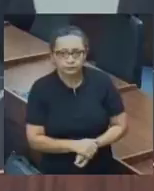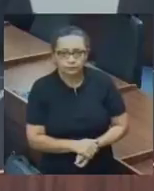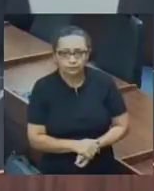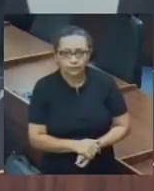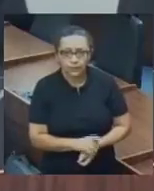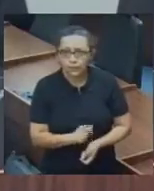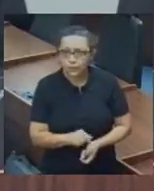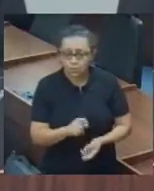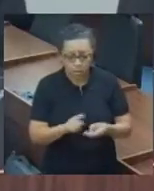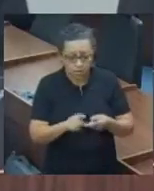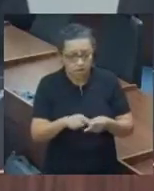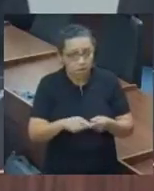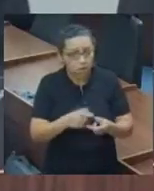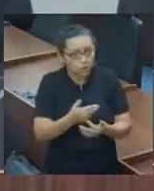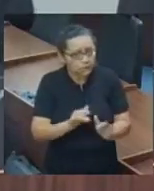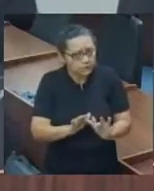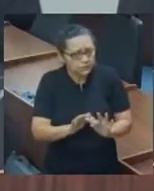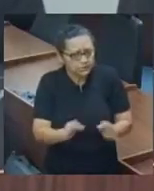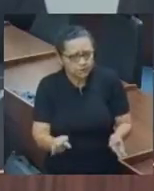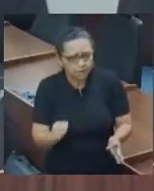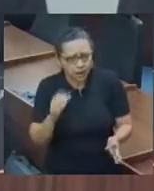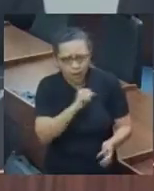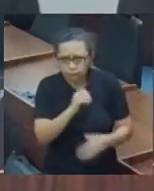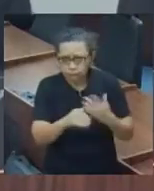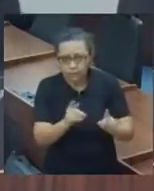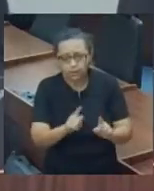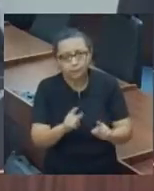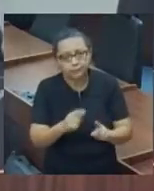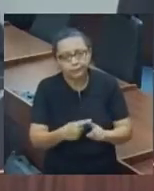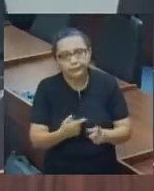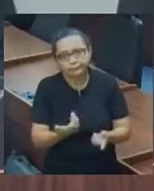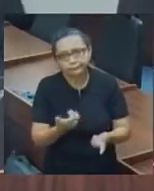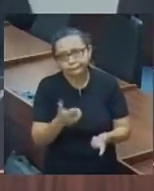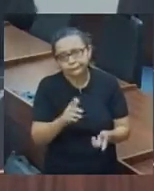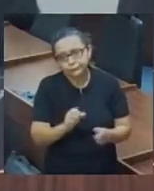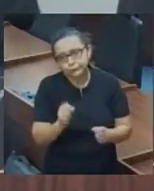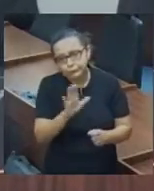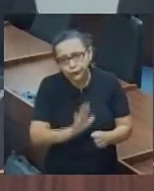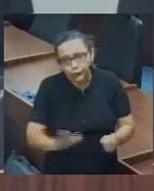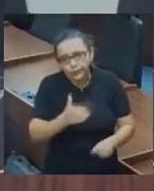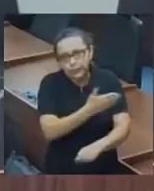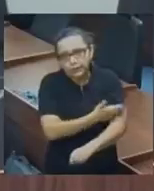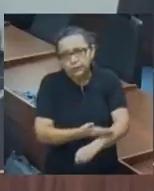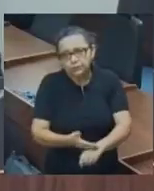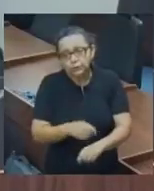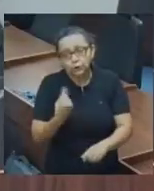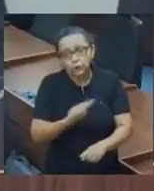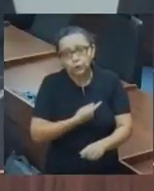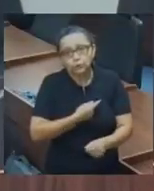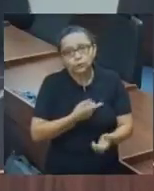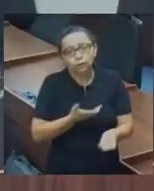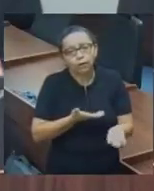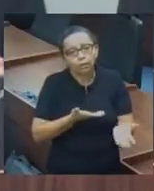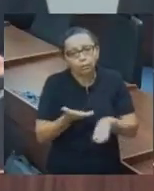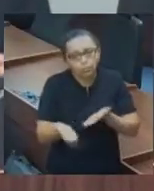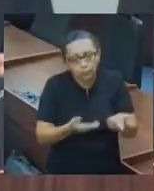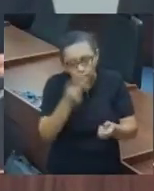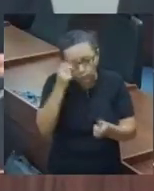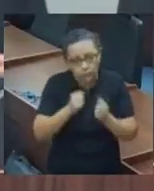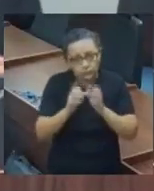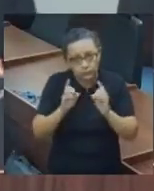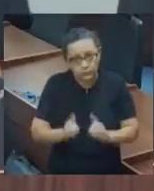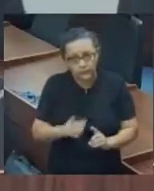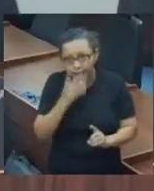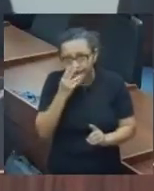são coisas simples decisiva ver a habitualmente o nosso atendimento a pessoas com deficiência é